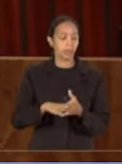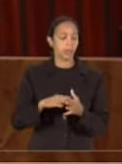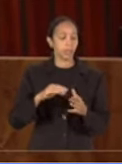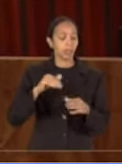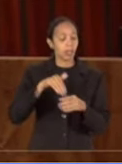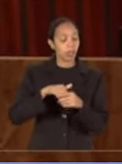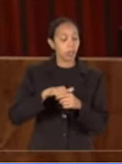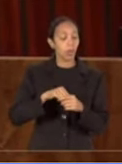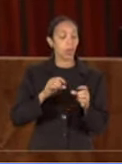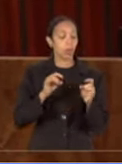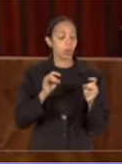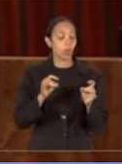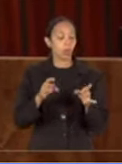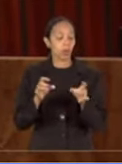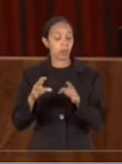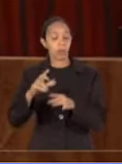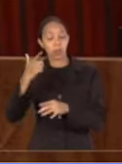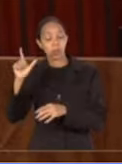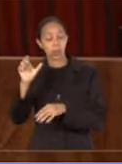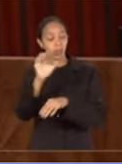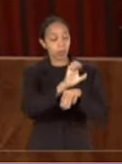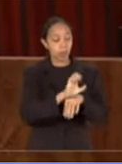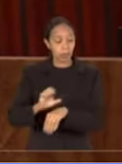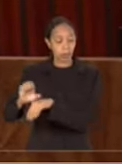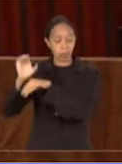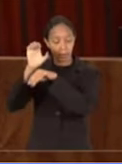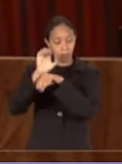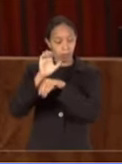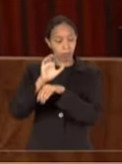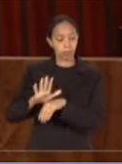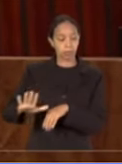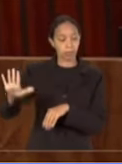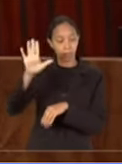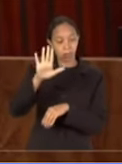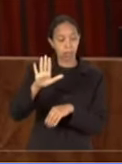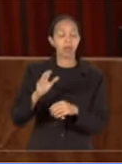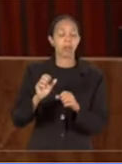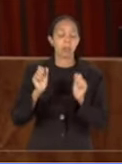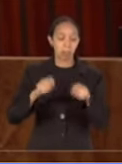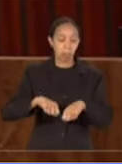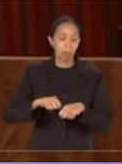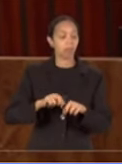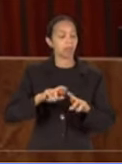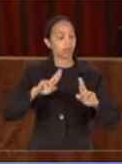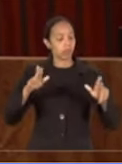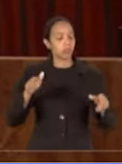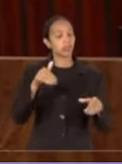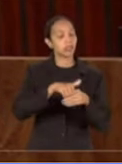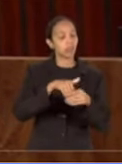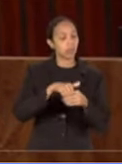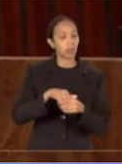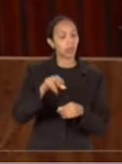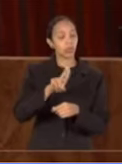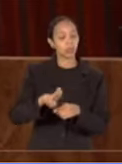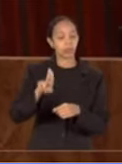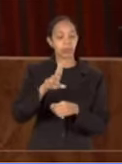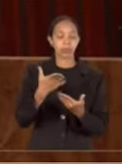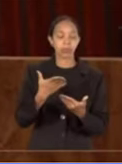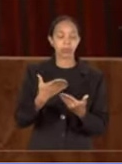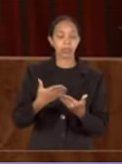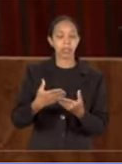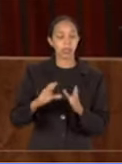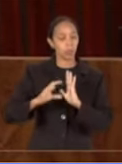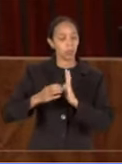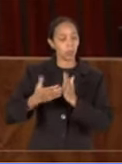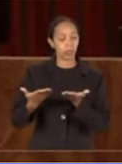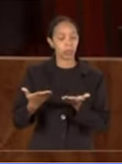gastos realizados em outros estados da federação, é possível, segundo o voto divergente, verificar que a utilização de recursos do fundo partidário